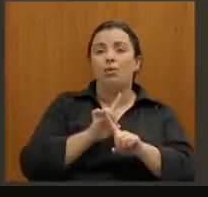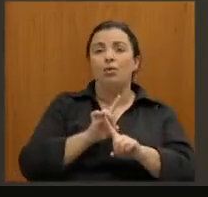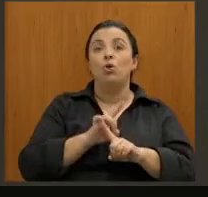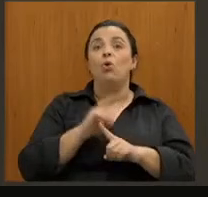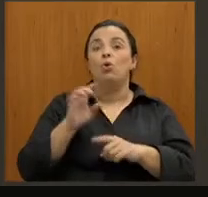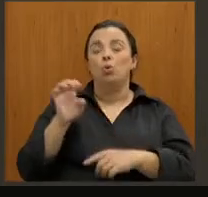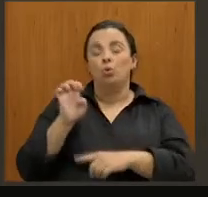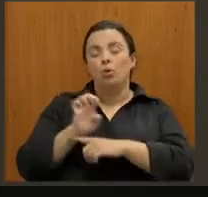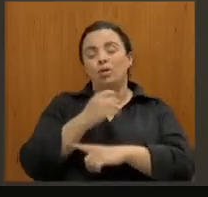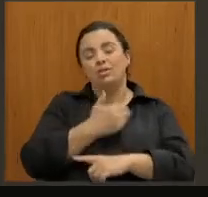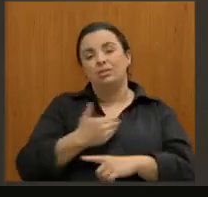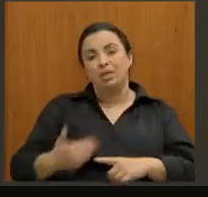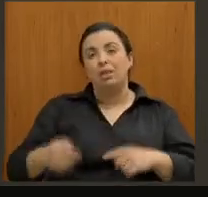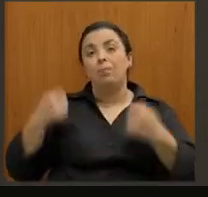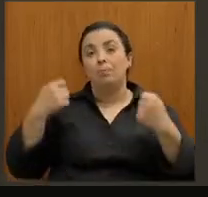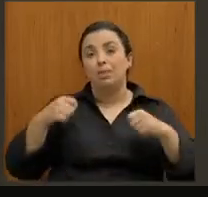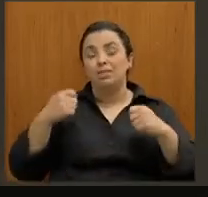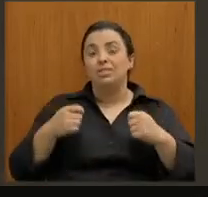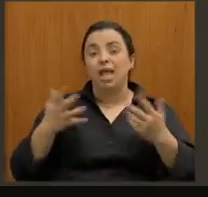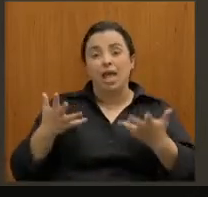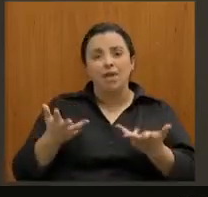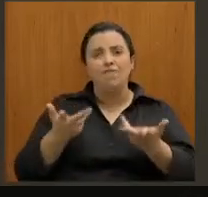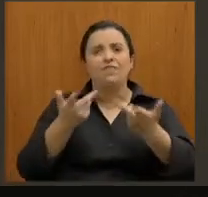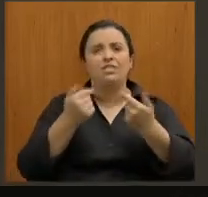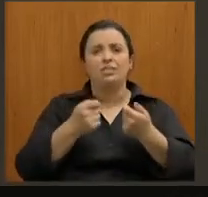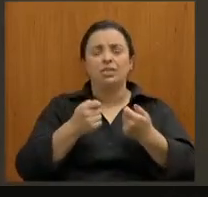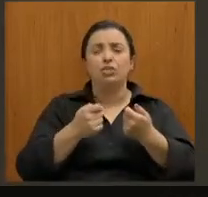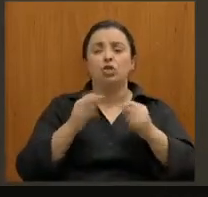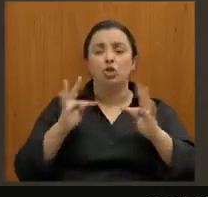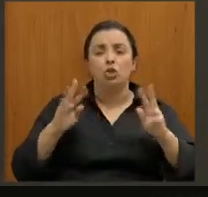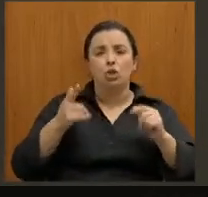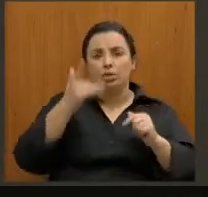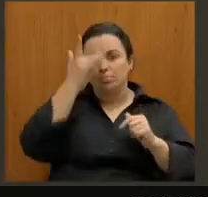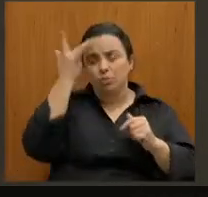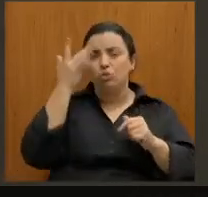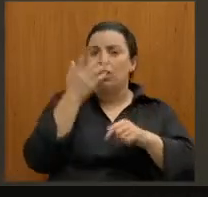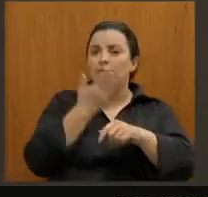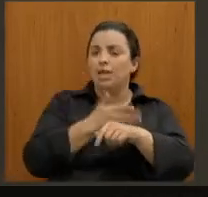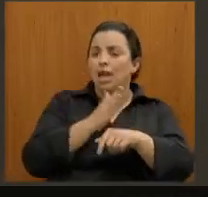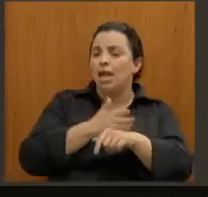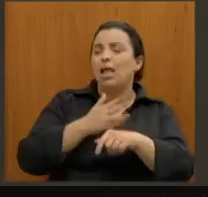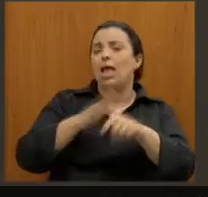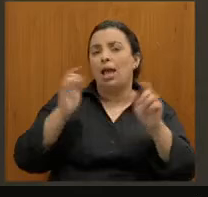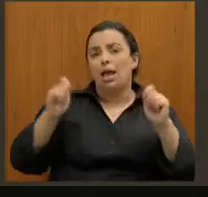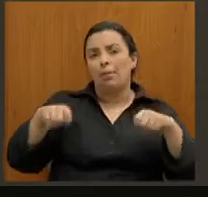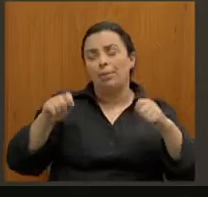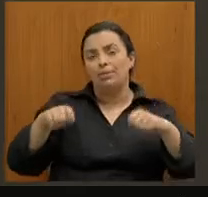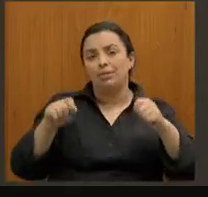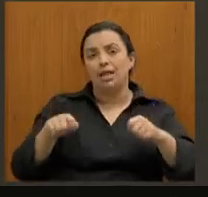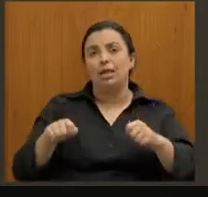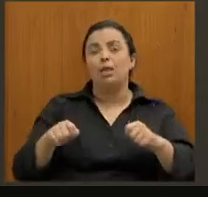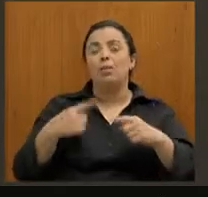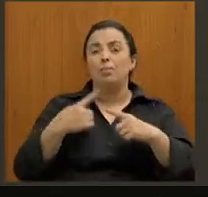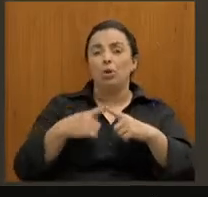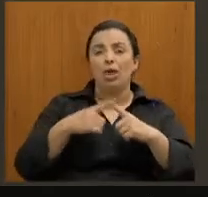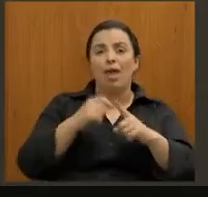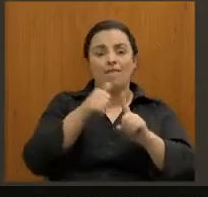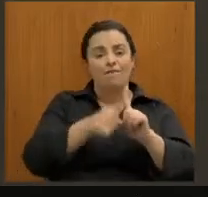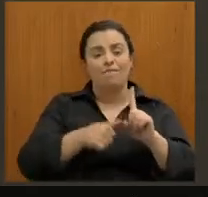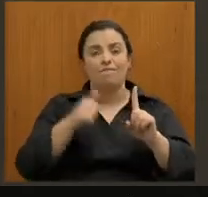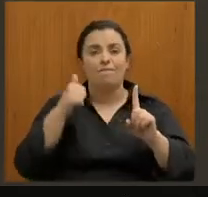os operadores da máquina pública para que não se torne aceitável nenhum